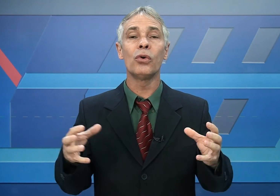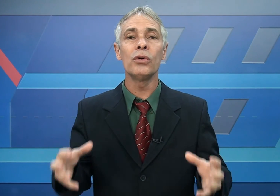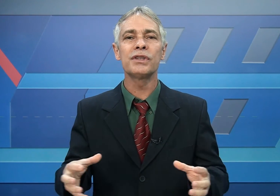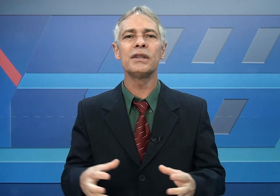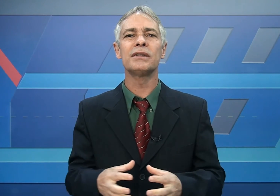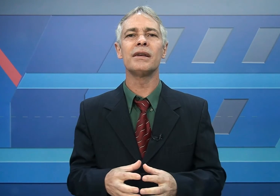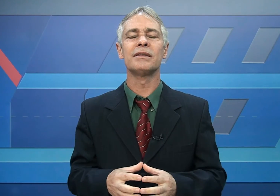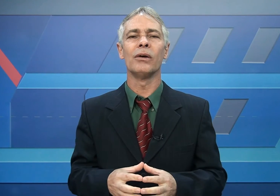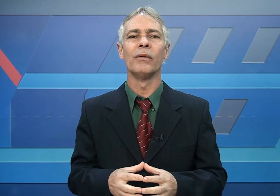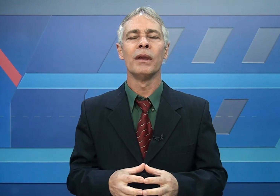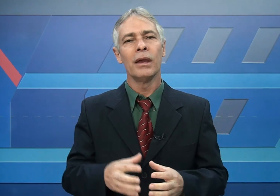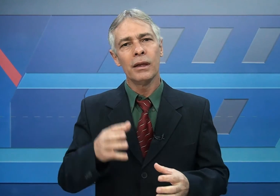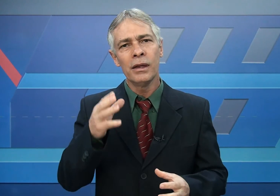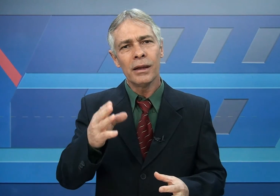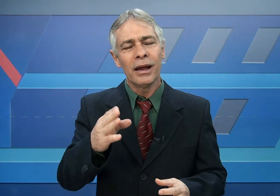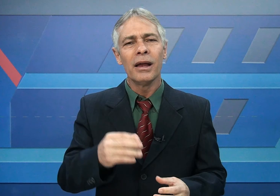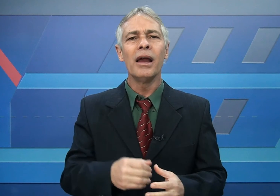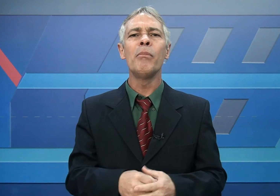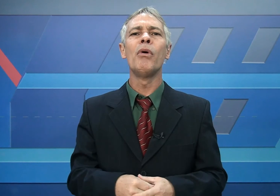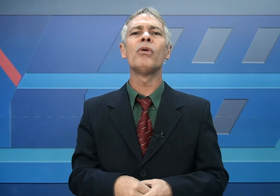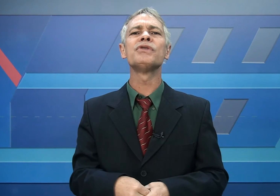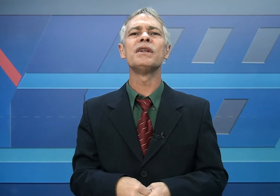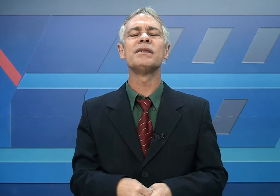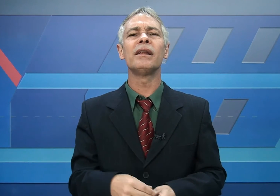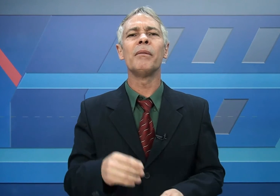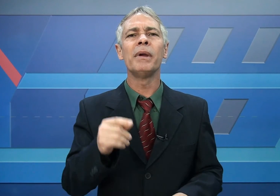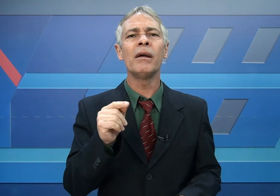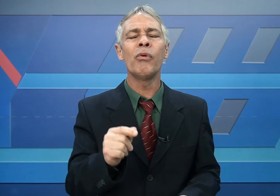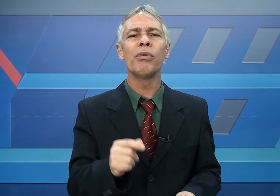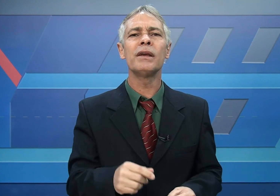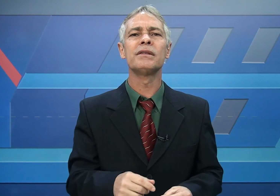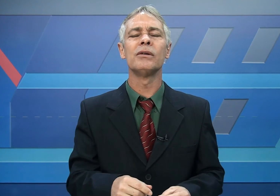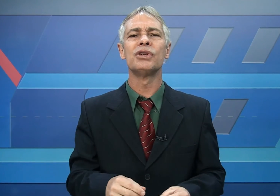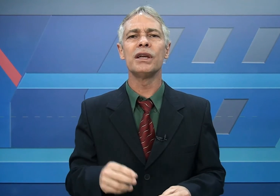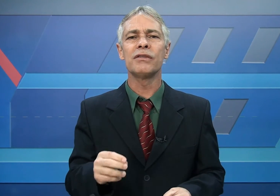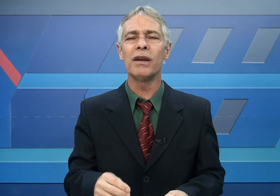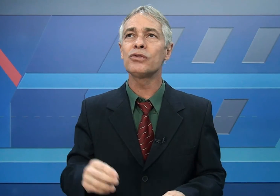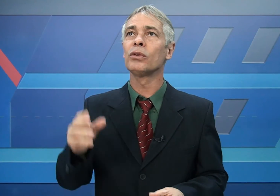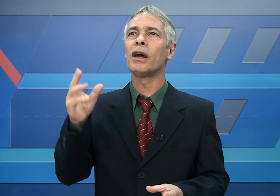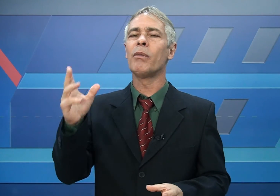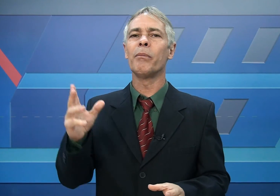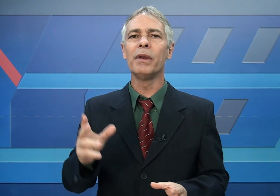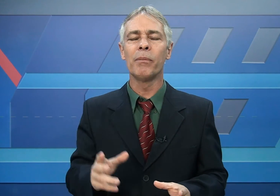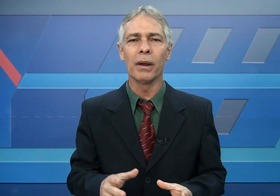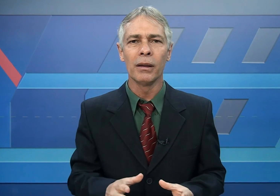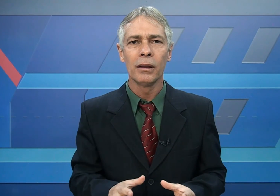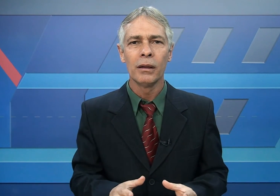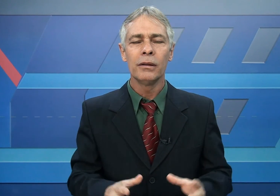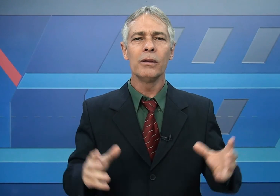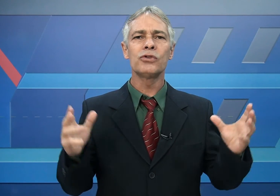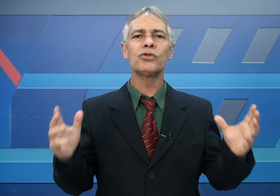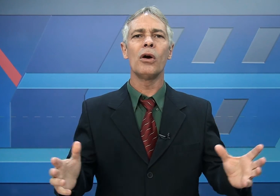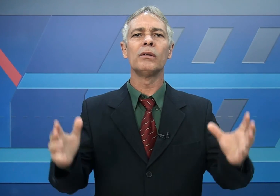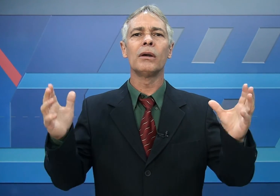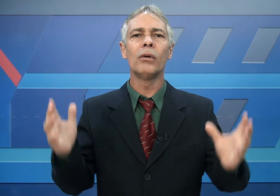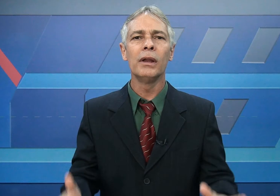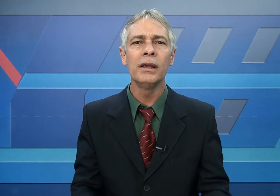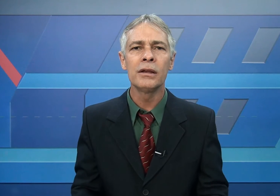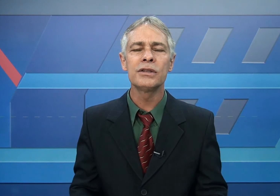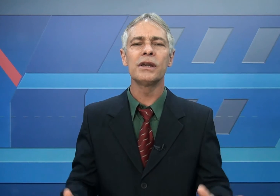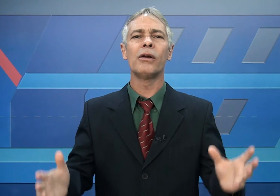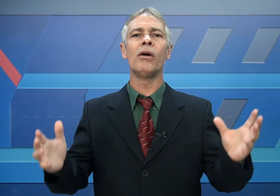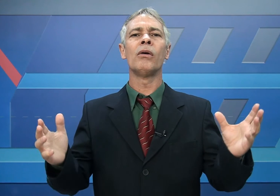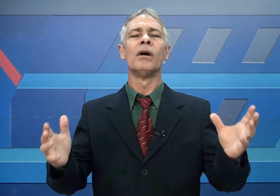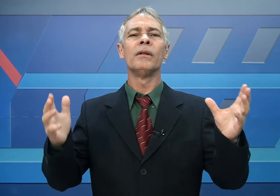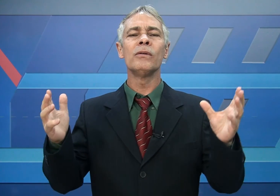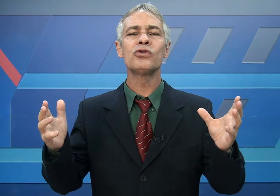de conscientização. E é bom conscientizar também a população. Gente, vai soltar uma pipa? Não solta com linha